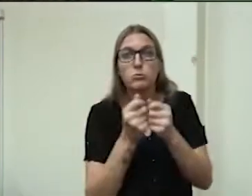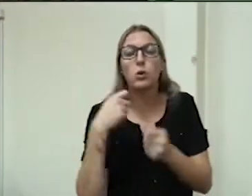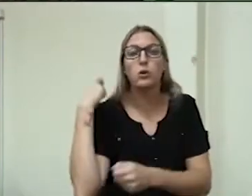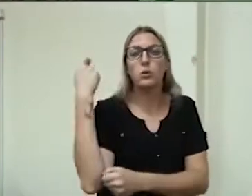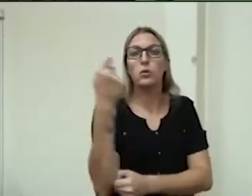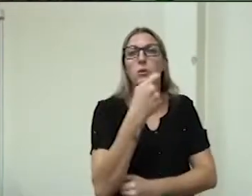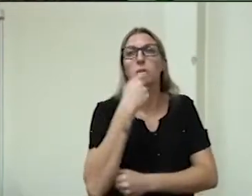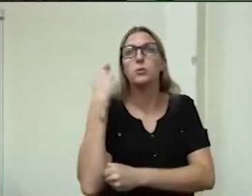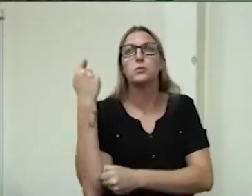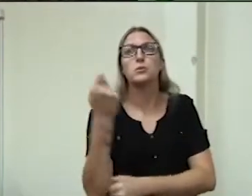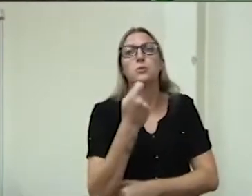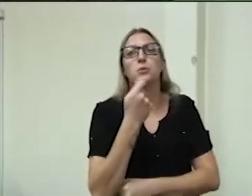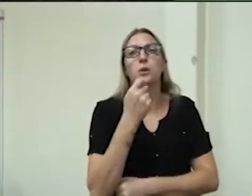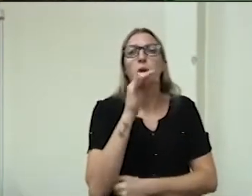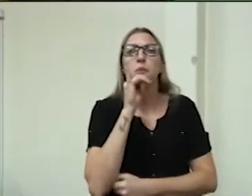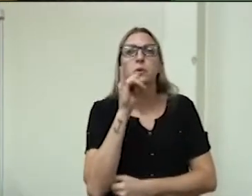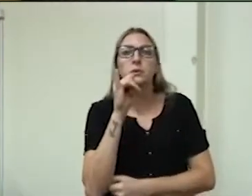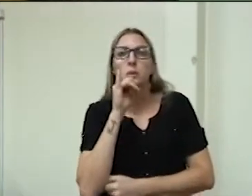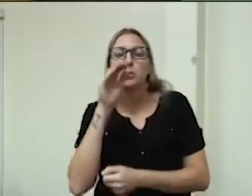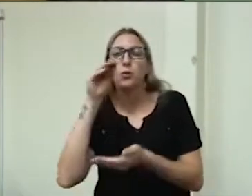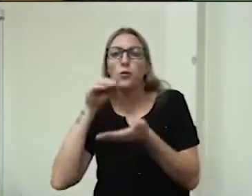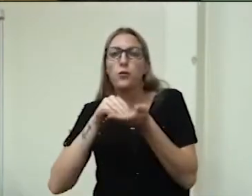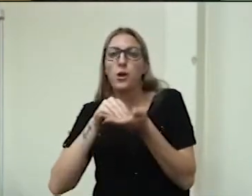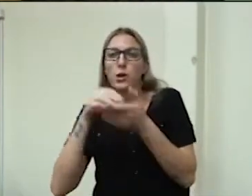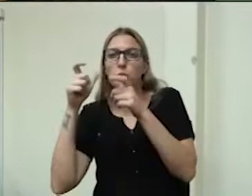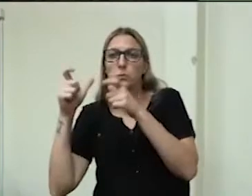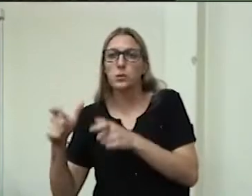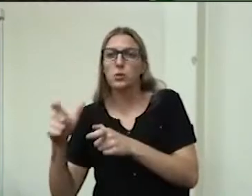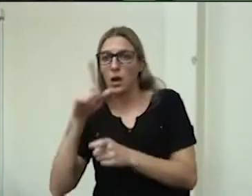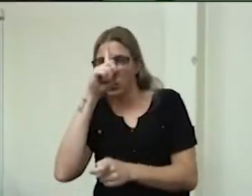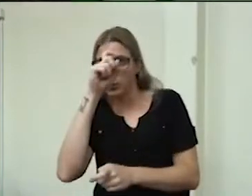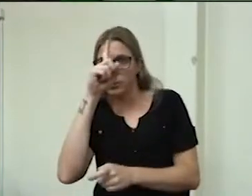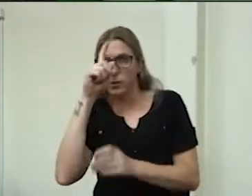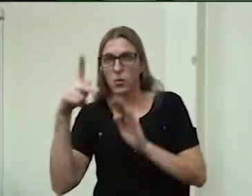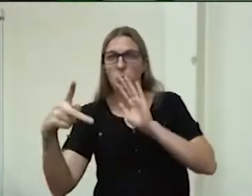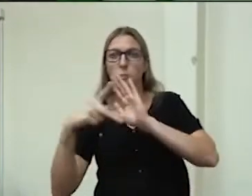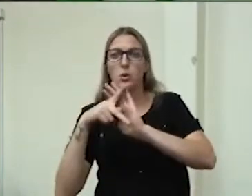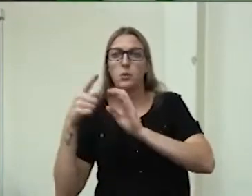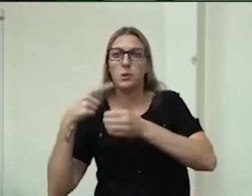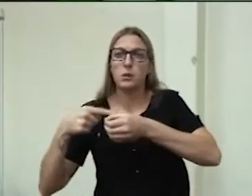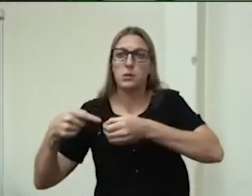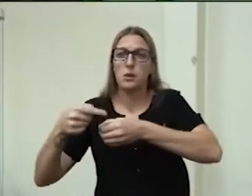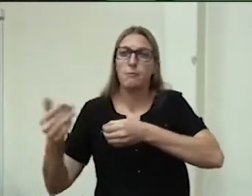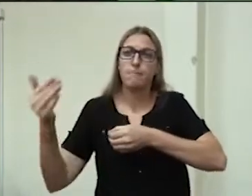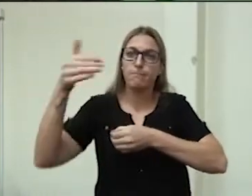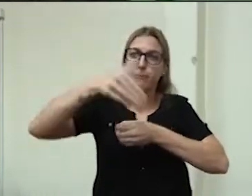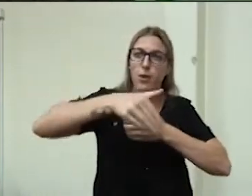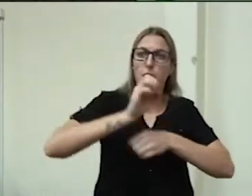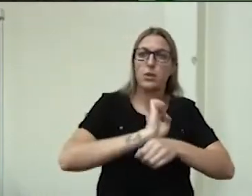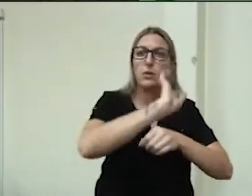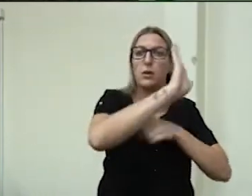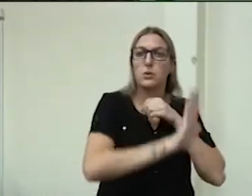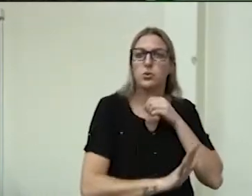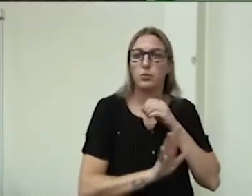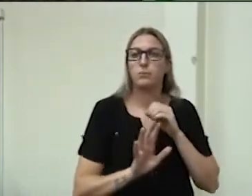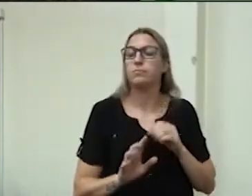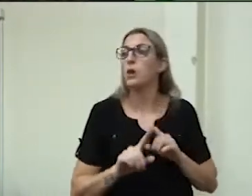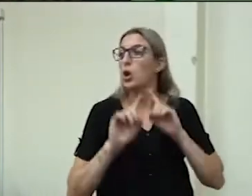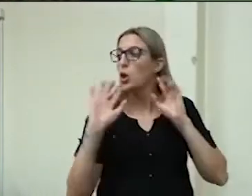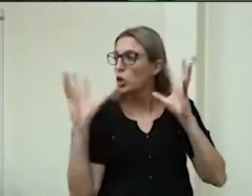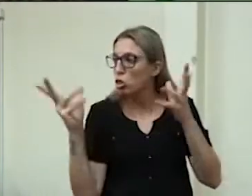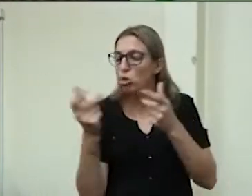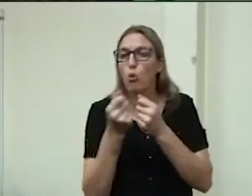seus lugares, nas UTIs, eles vêm para cá. Dizer também que todos devem fazer uma reflexão e ver